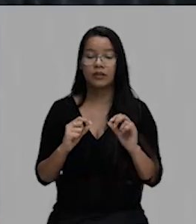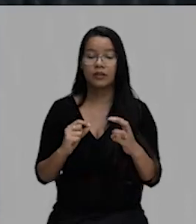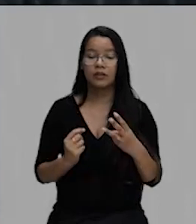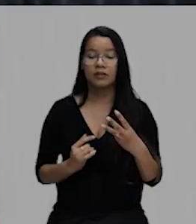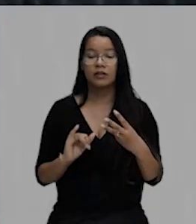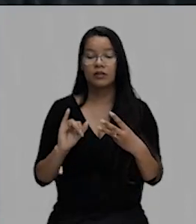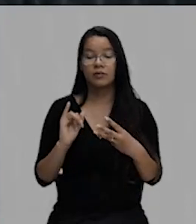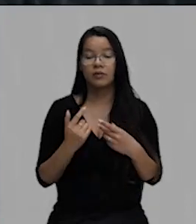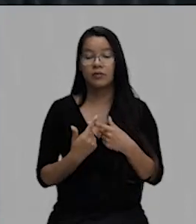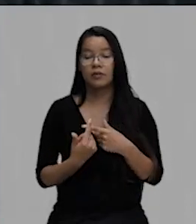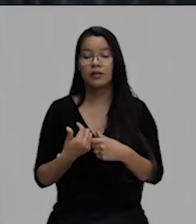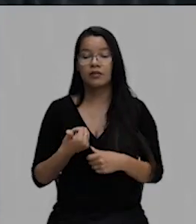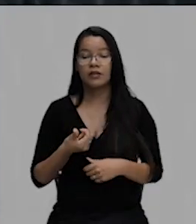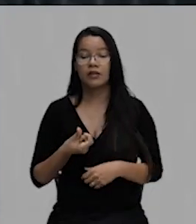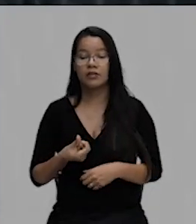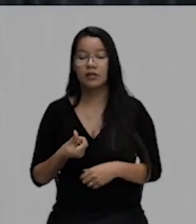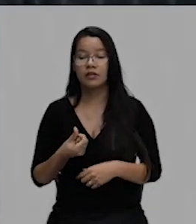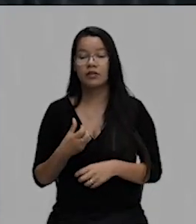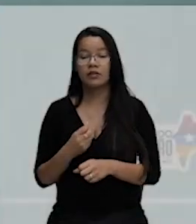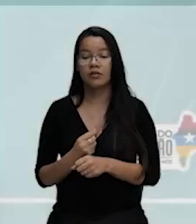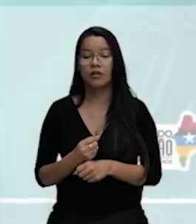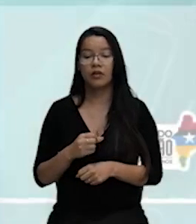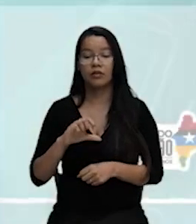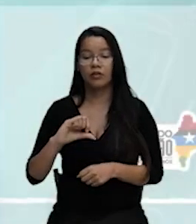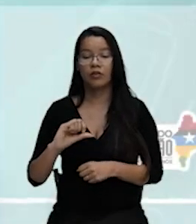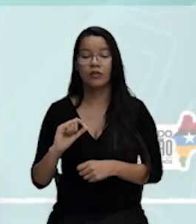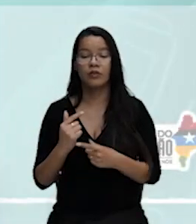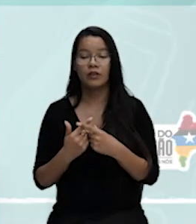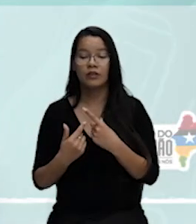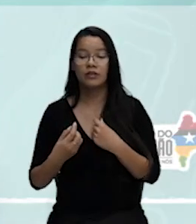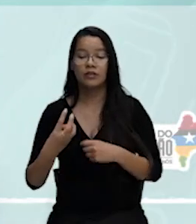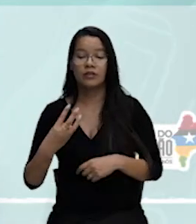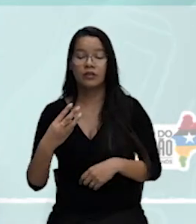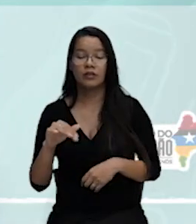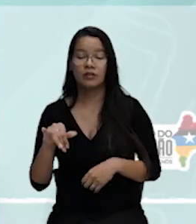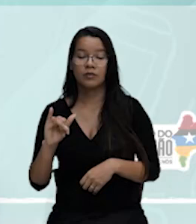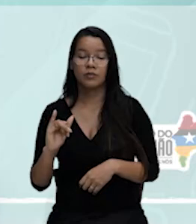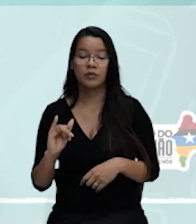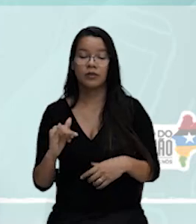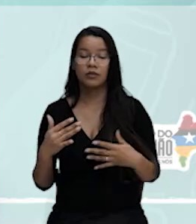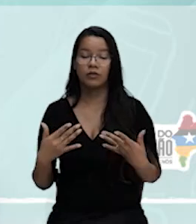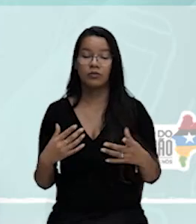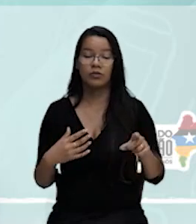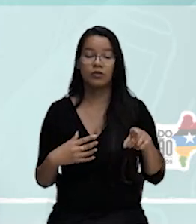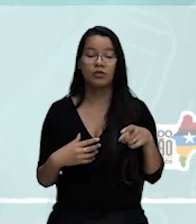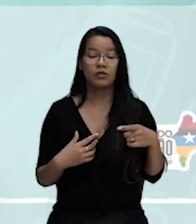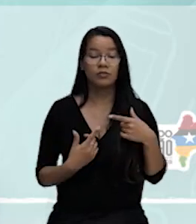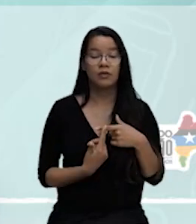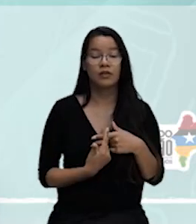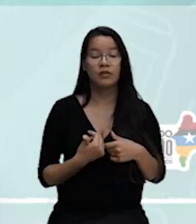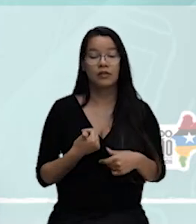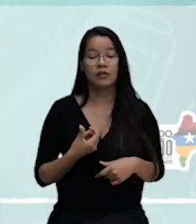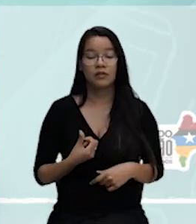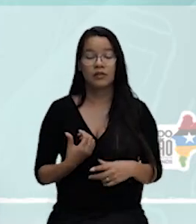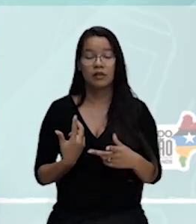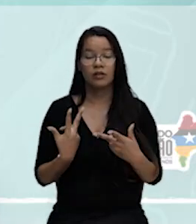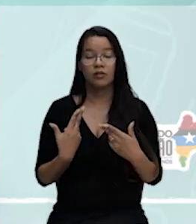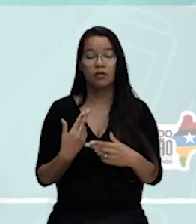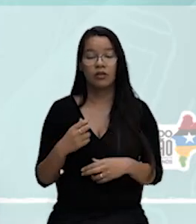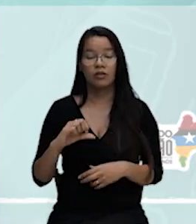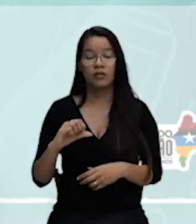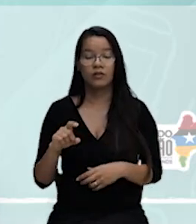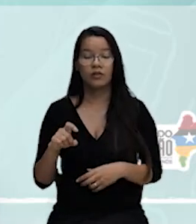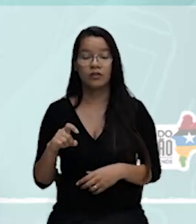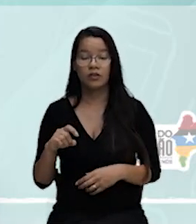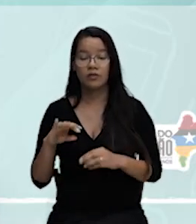vamos voltar, né? 3 elevado a y nós chamamos de x e ficou x mais 16 igual a 9x, ou seja, passando esse x